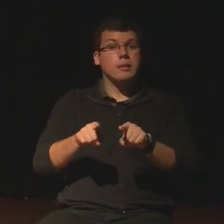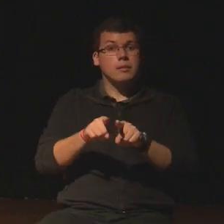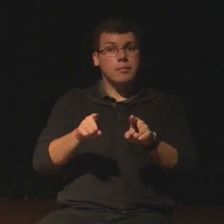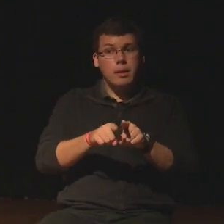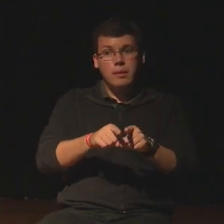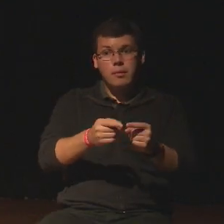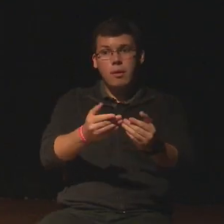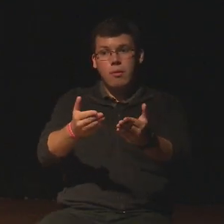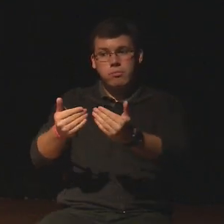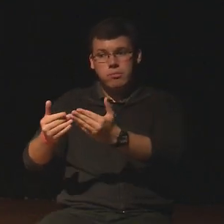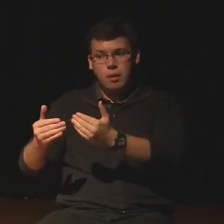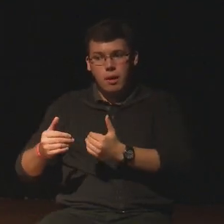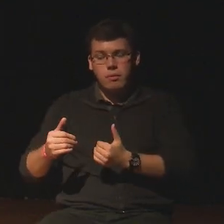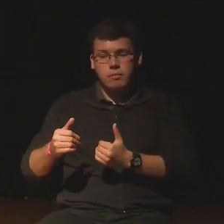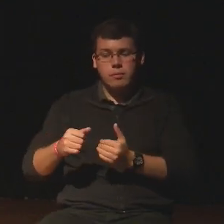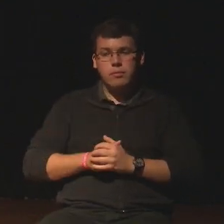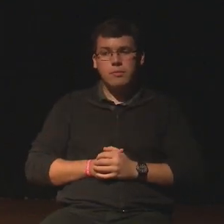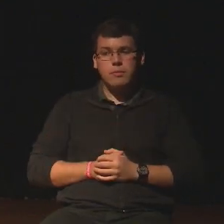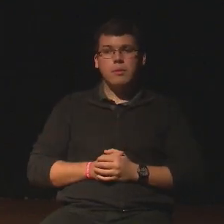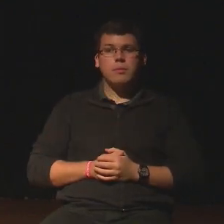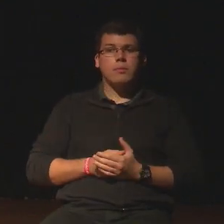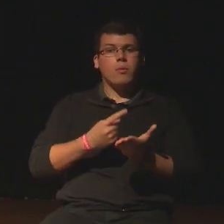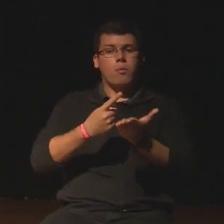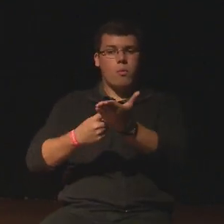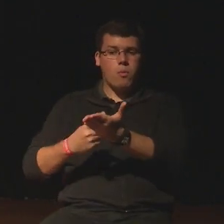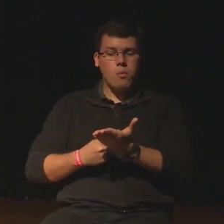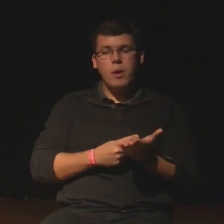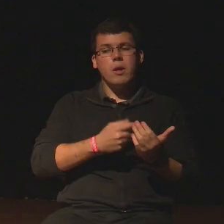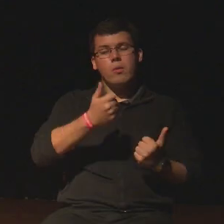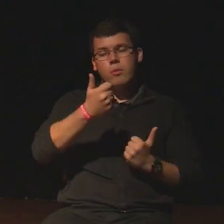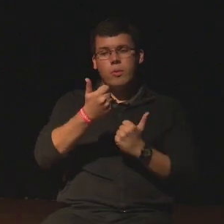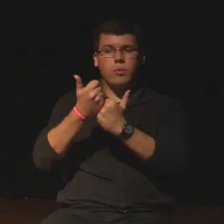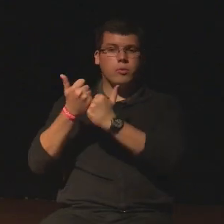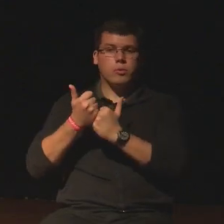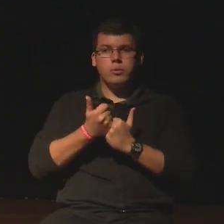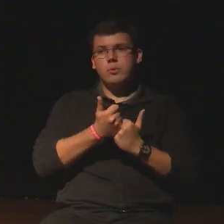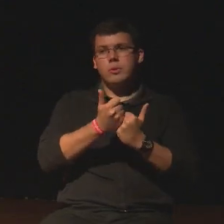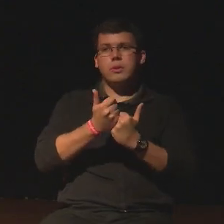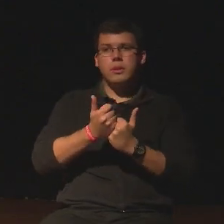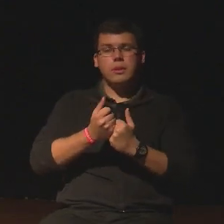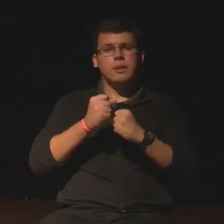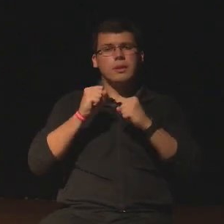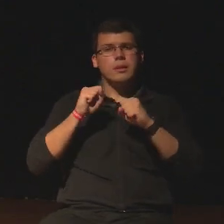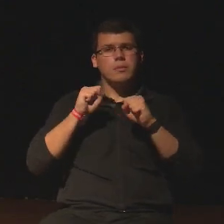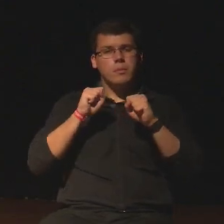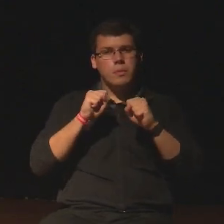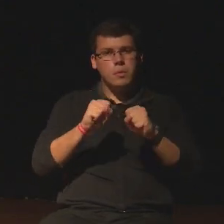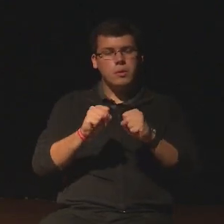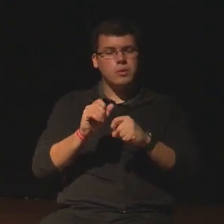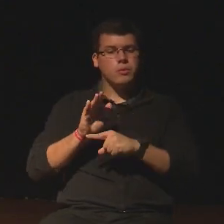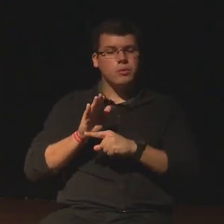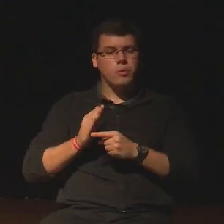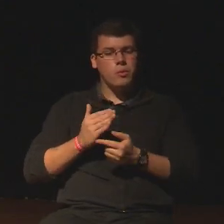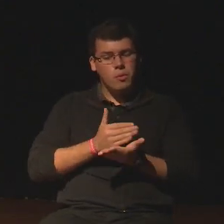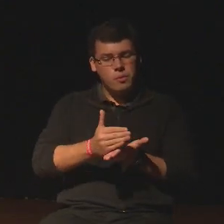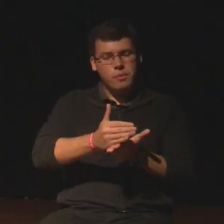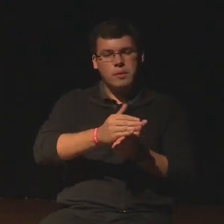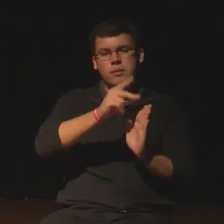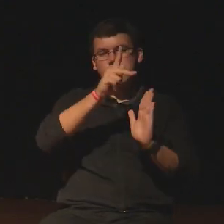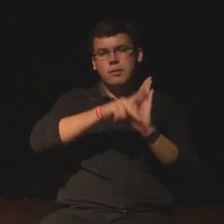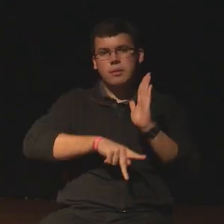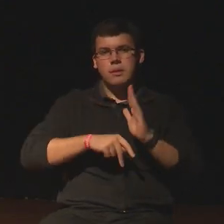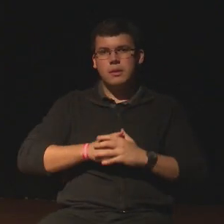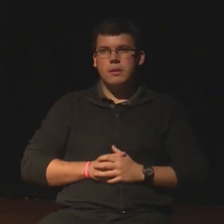para a formalização do acordo de cooperação que permitirá a implantação do projeto. A iniciativa